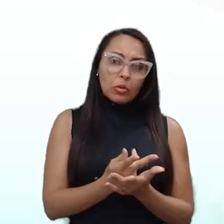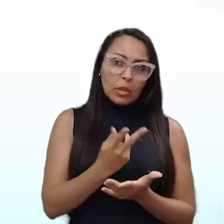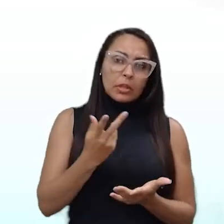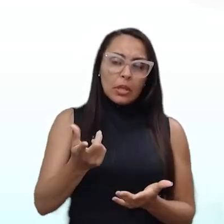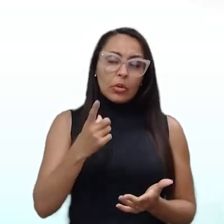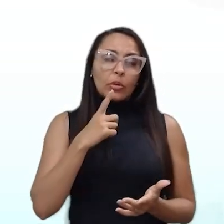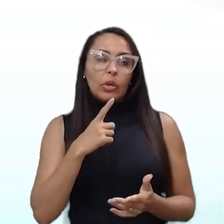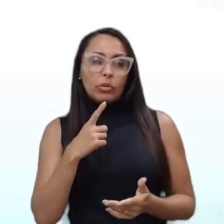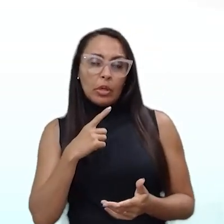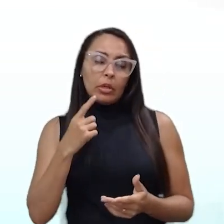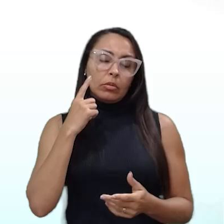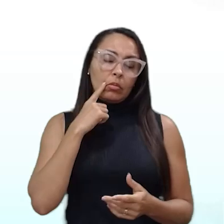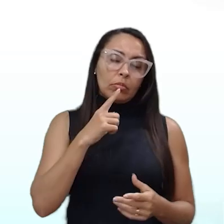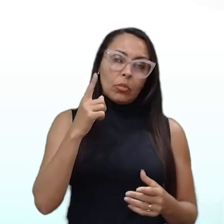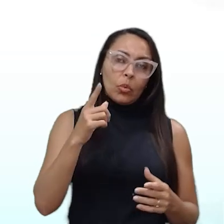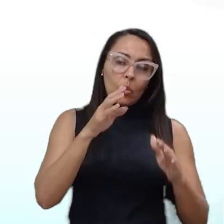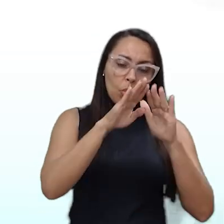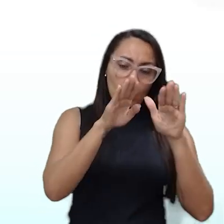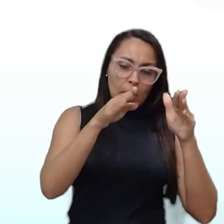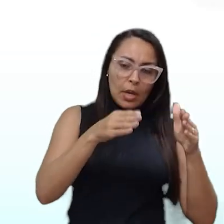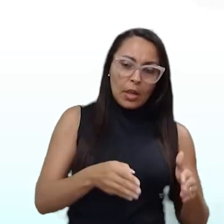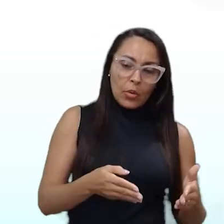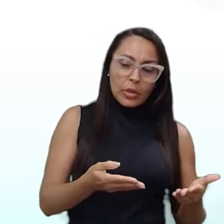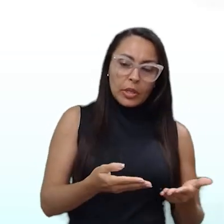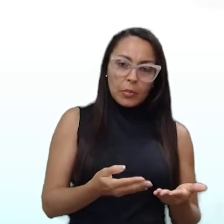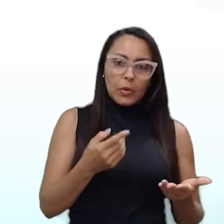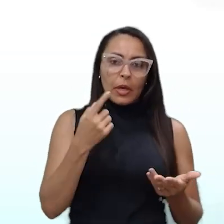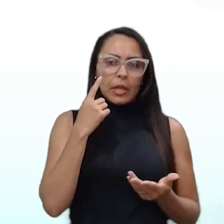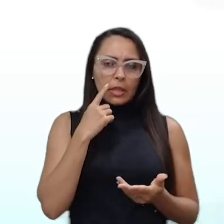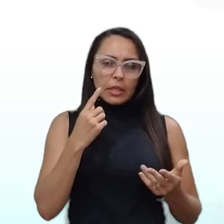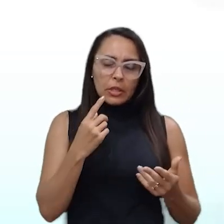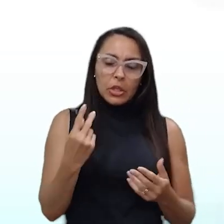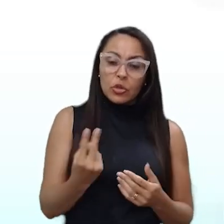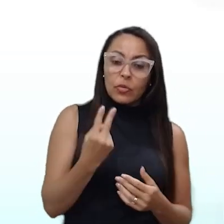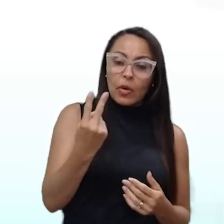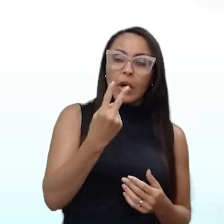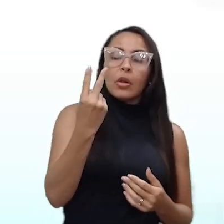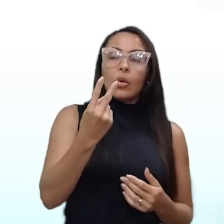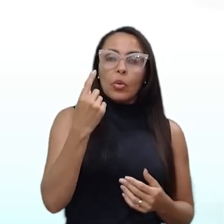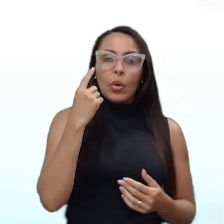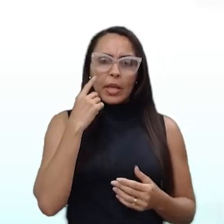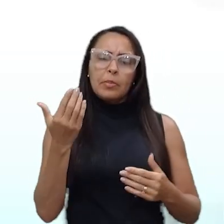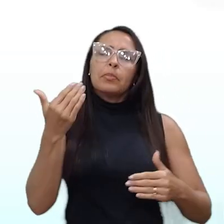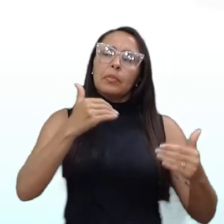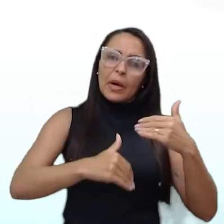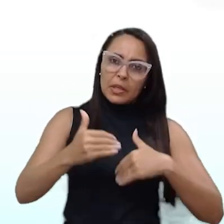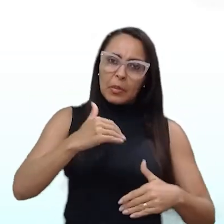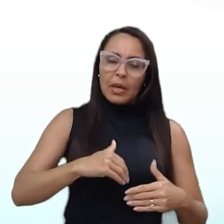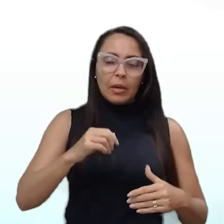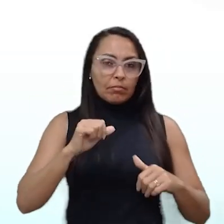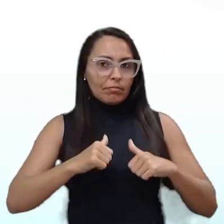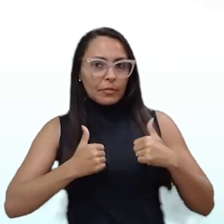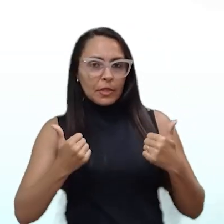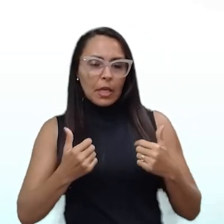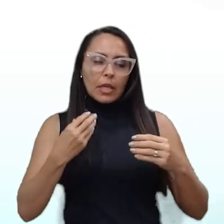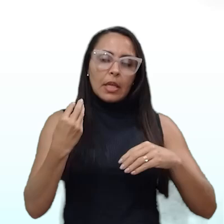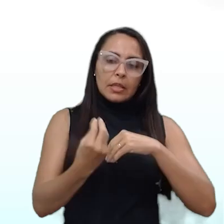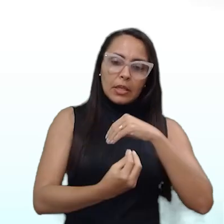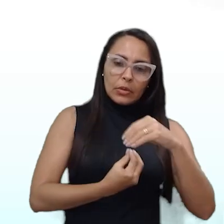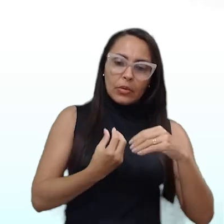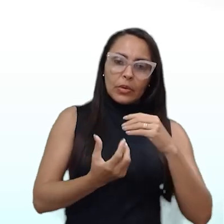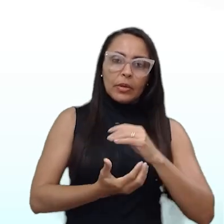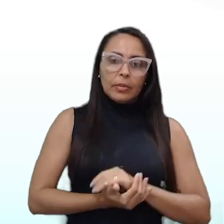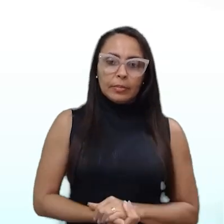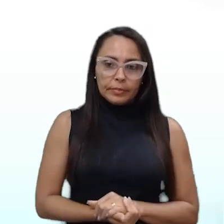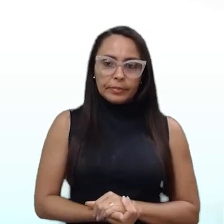tenho um calorímetro de capacidade térmica e ele diz o valor, significa que ele participará, tá certo, dessa troca de calor,